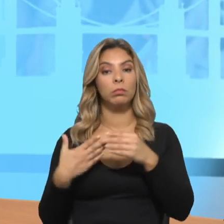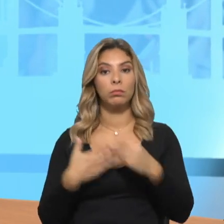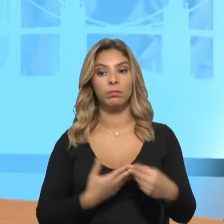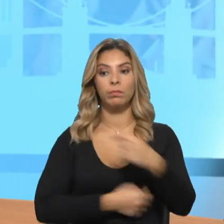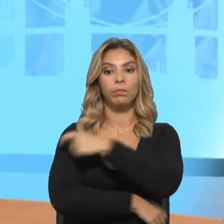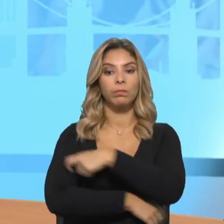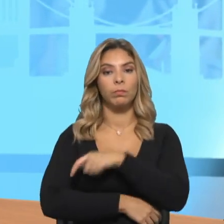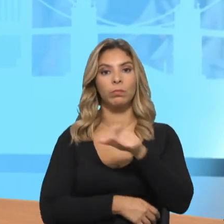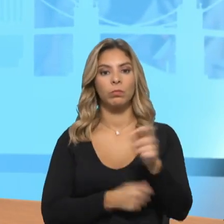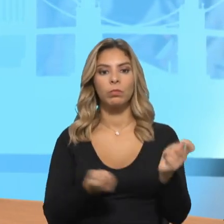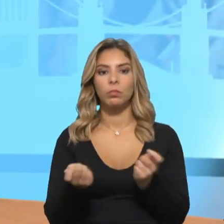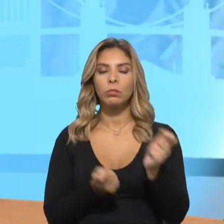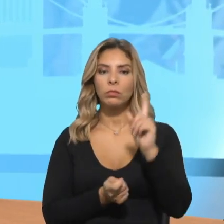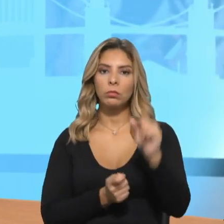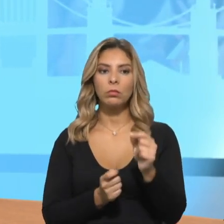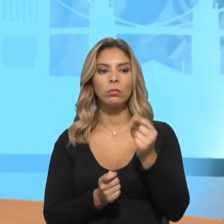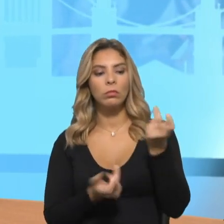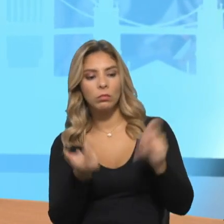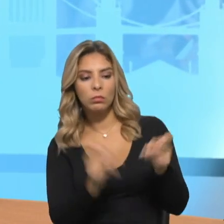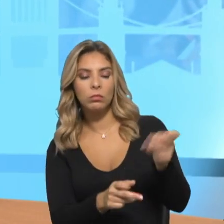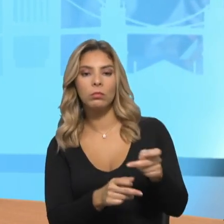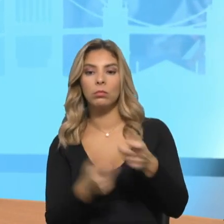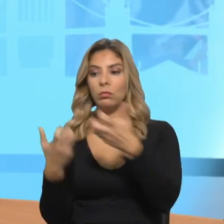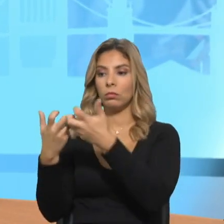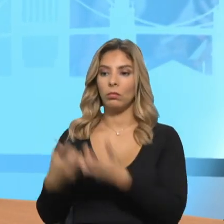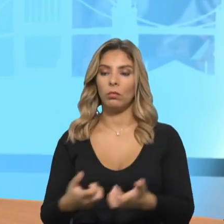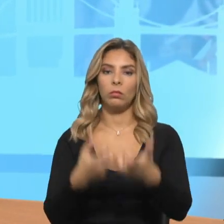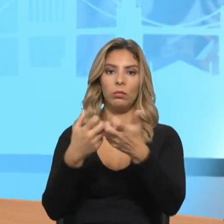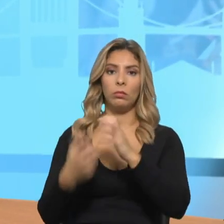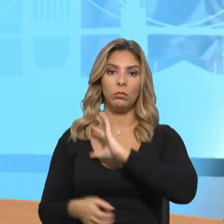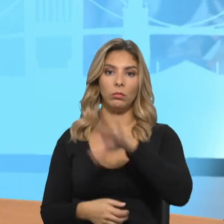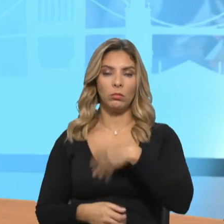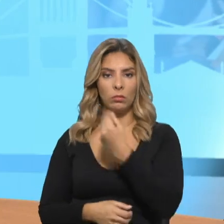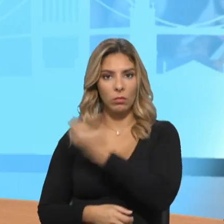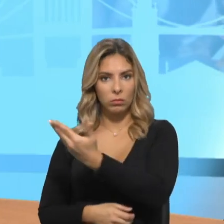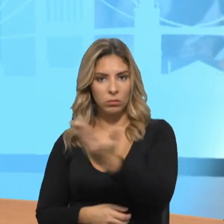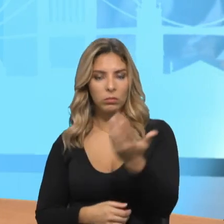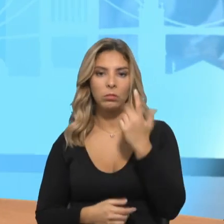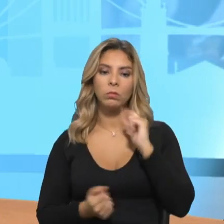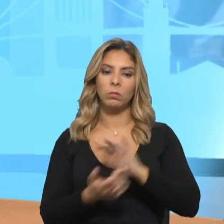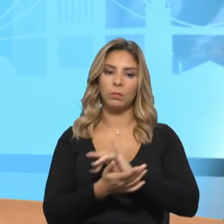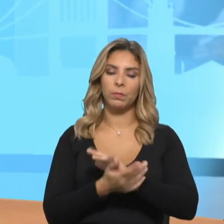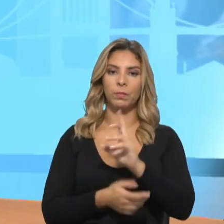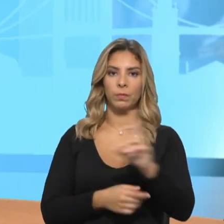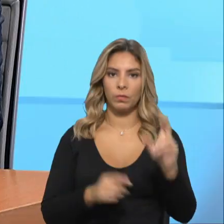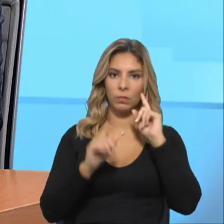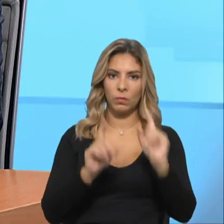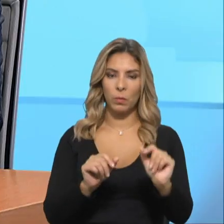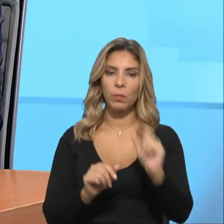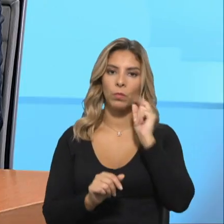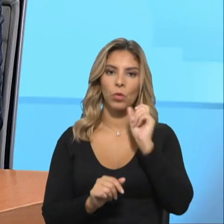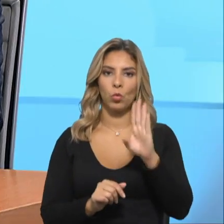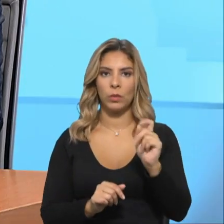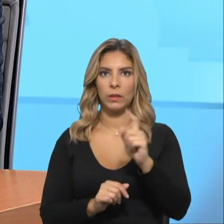que lhe resta perante os cenários de conflito no mundo é o que vamos olhar com o jornalista da Renascença, José Pedro Frazão.